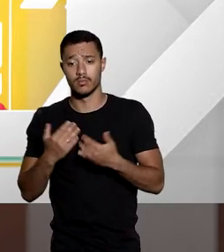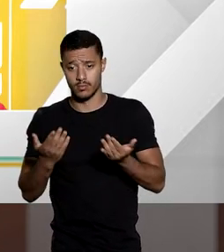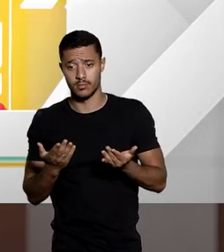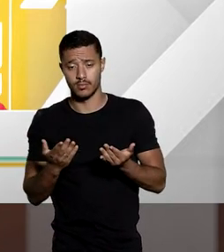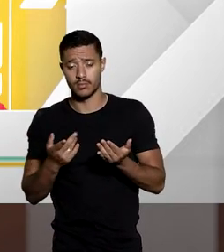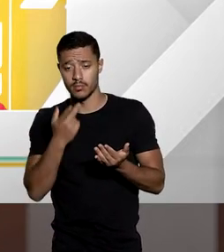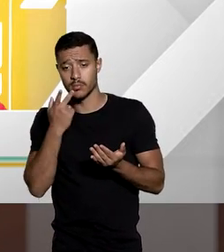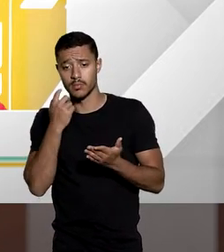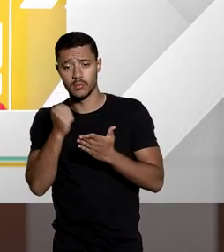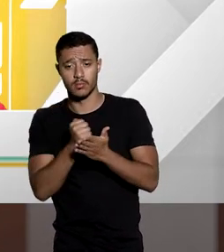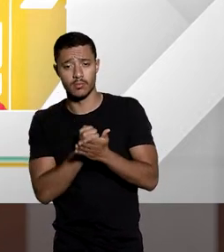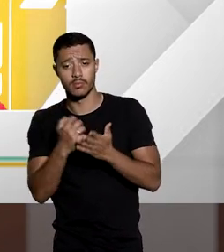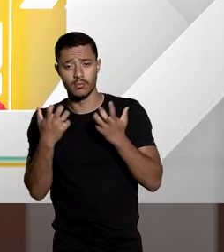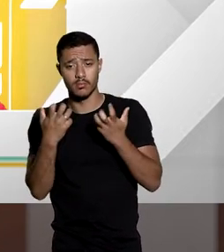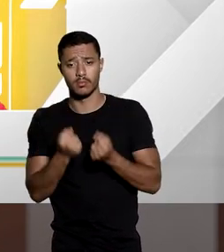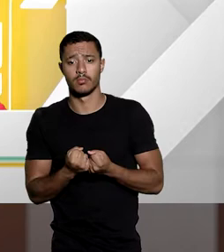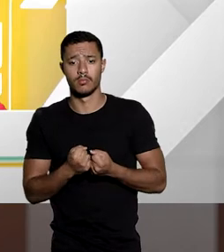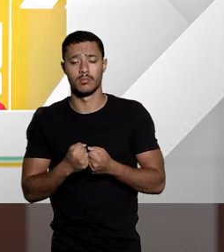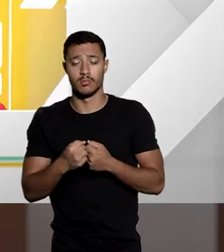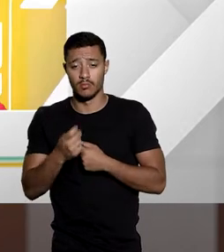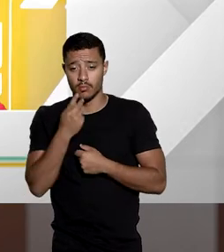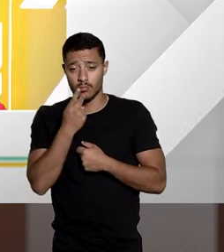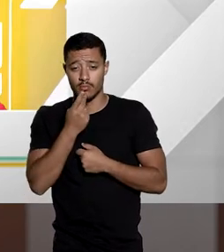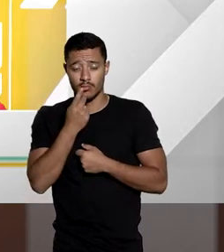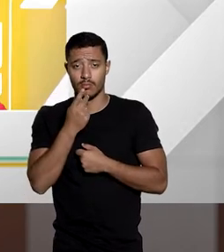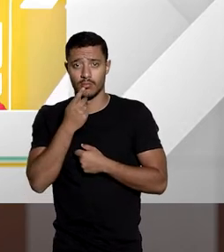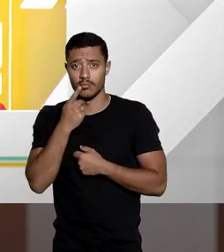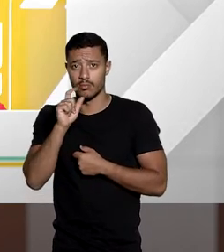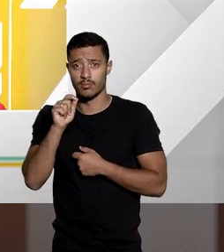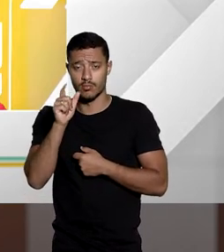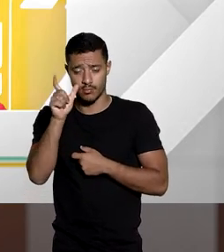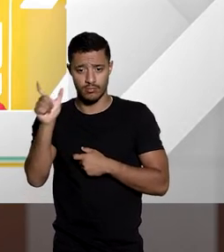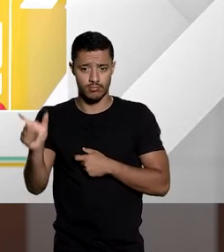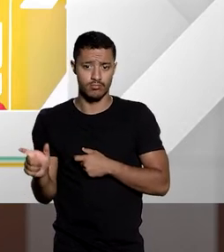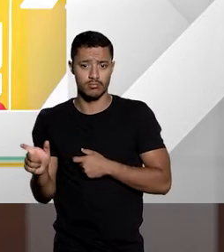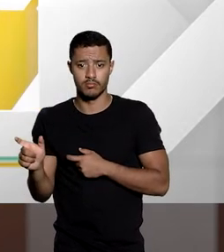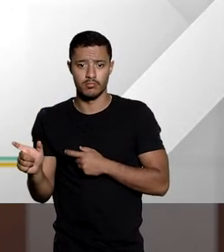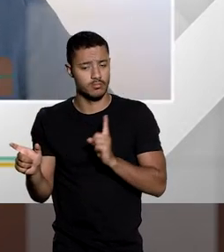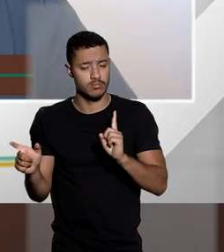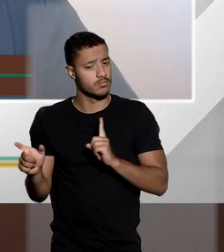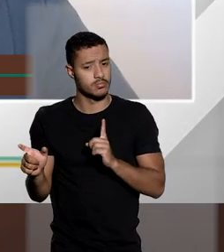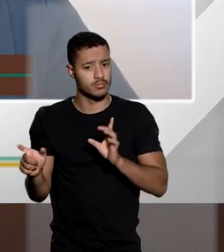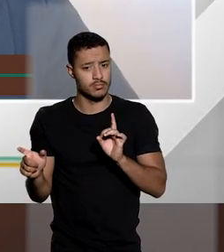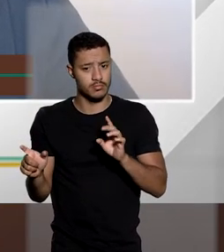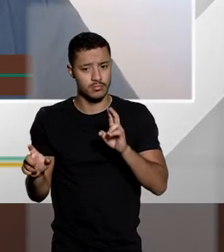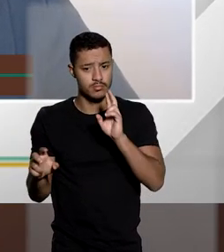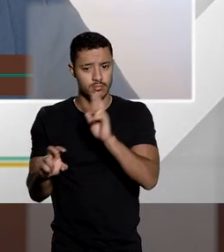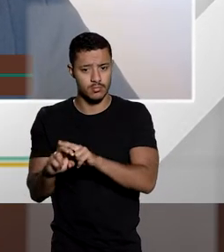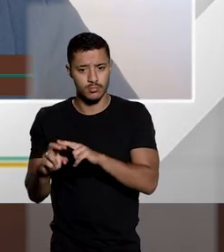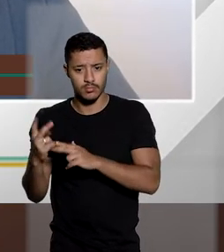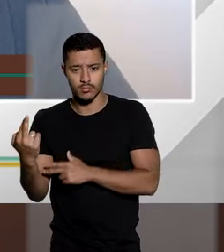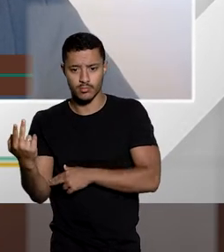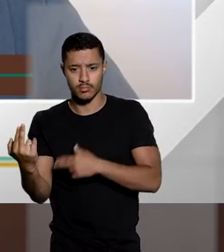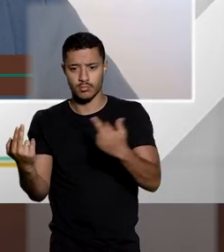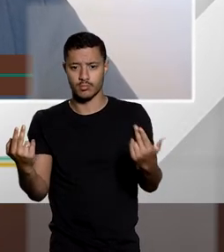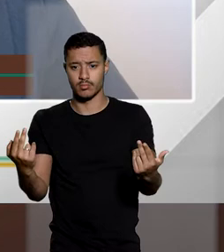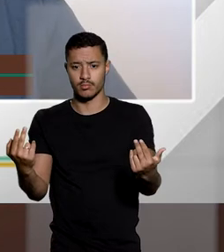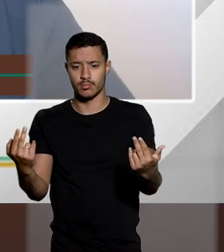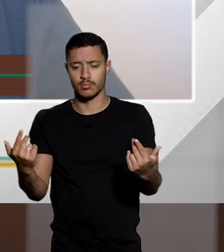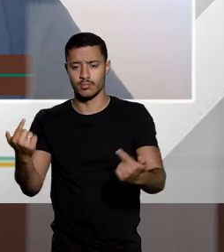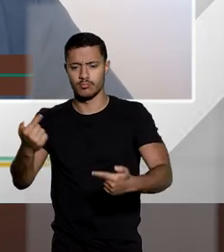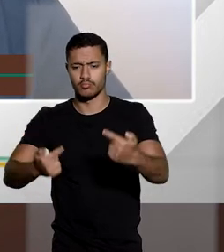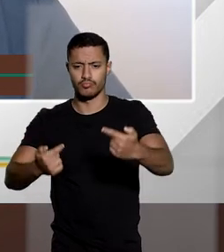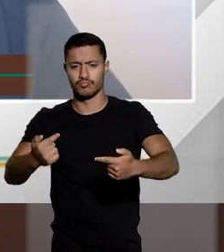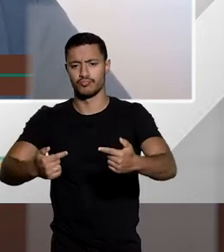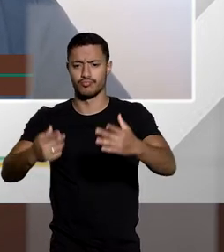Tiago, dizer que o contrato é por adesão significa dizer que uma das partes ela não vai sentar de igual para negociar